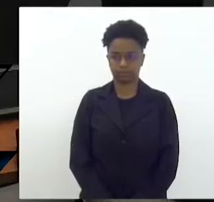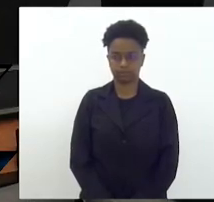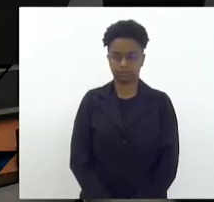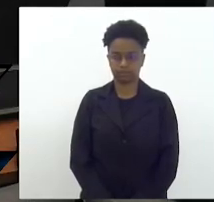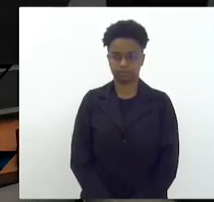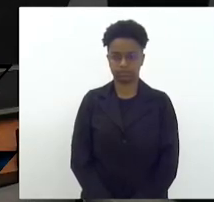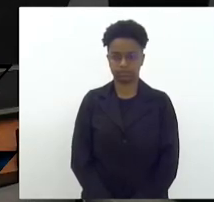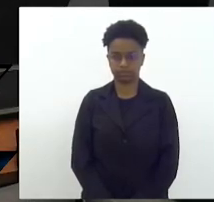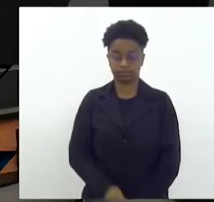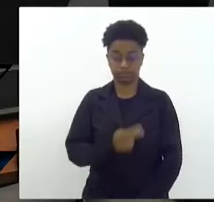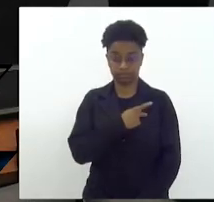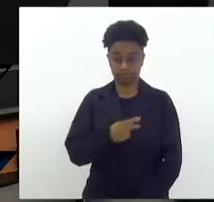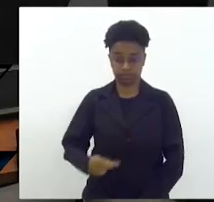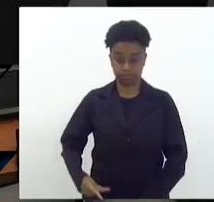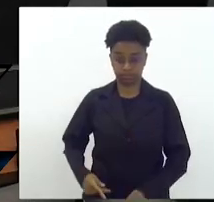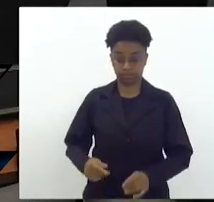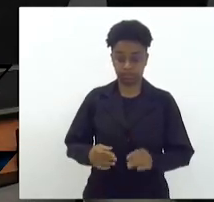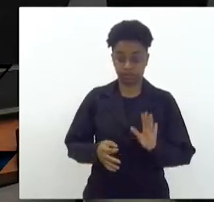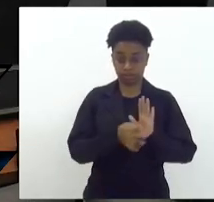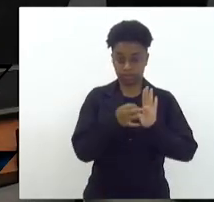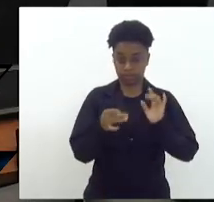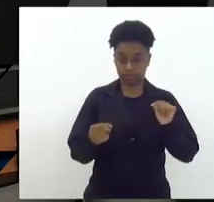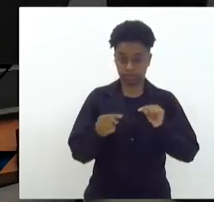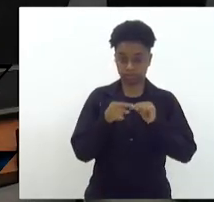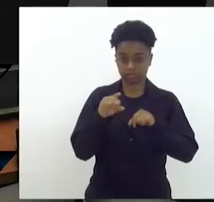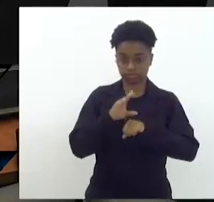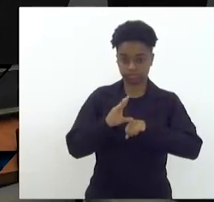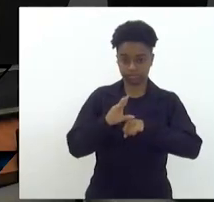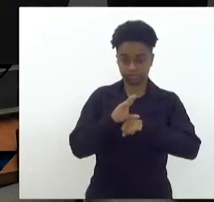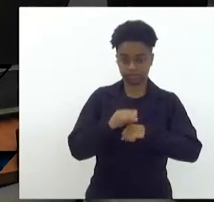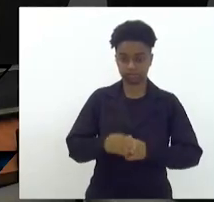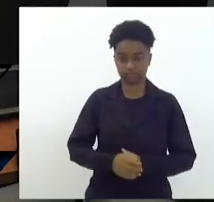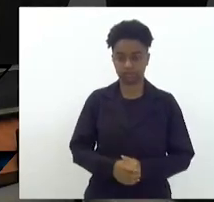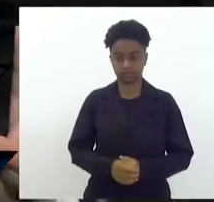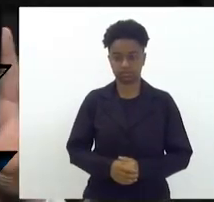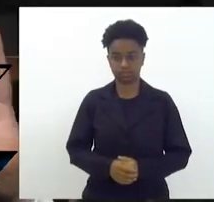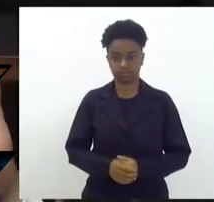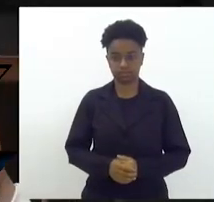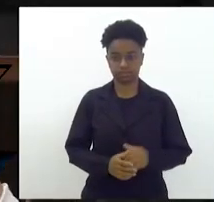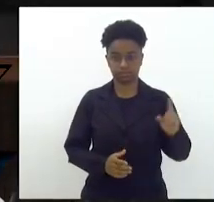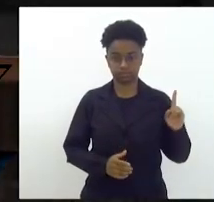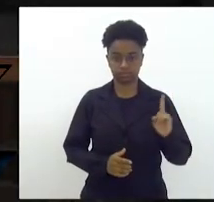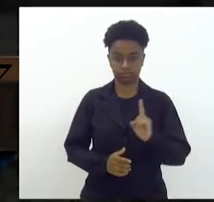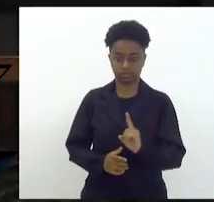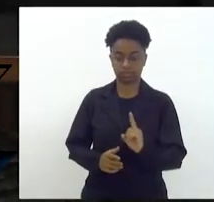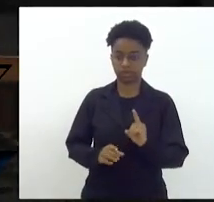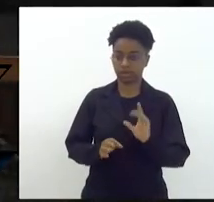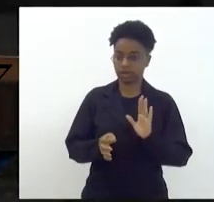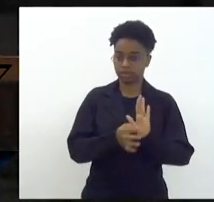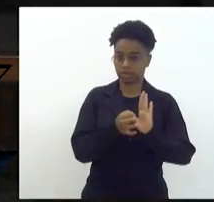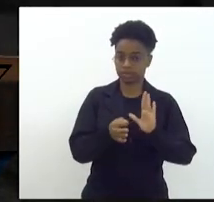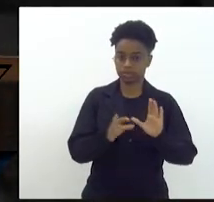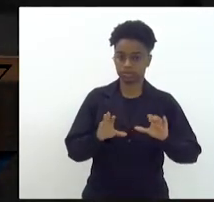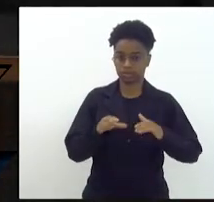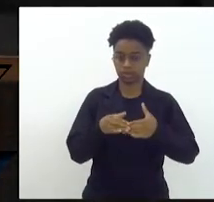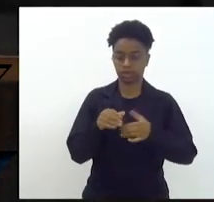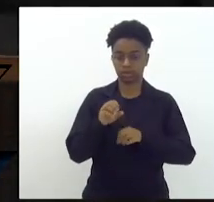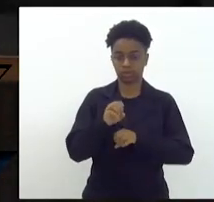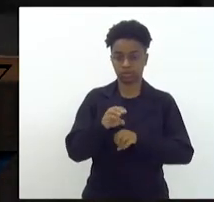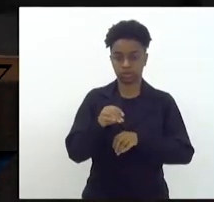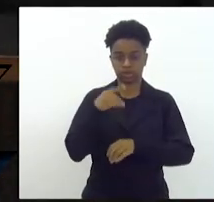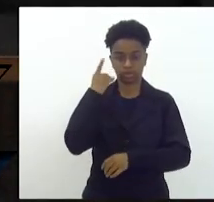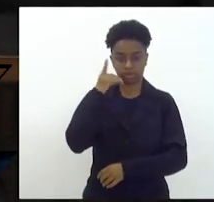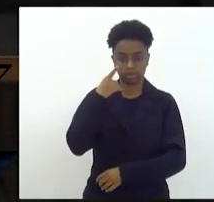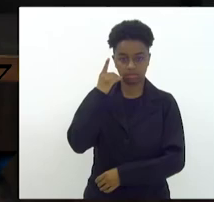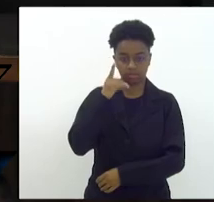Presidente apareceram pela constitucionalidade para emitir parecer pela comissão de educação Deputado